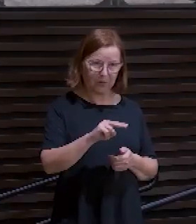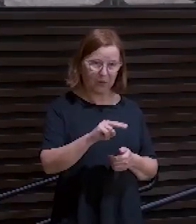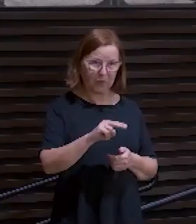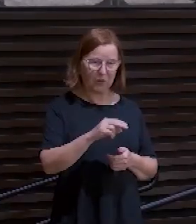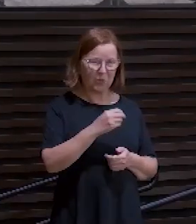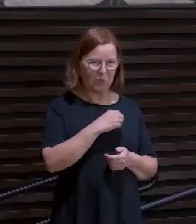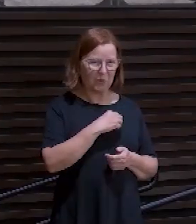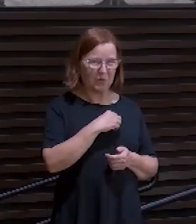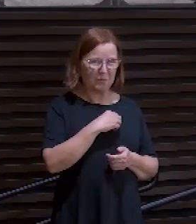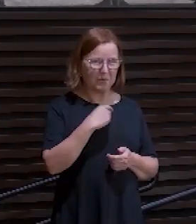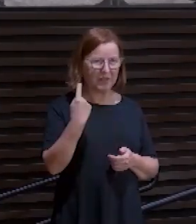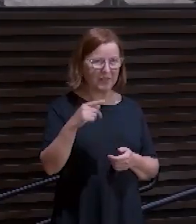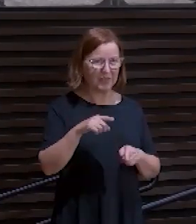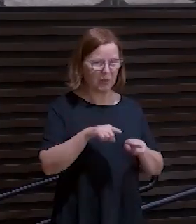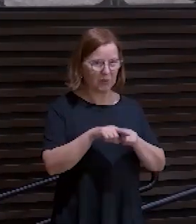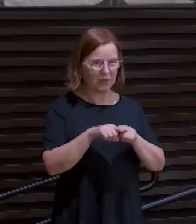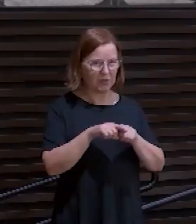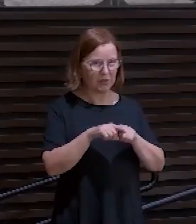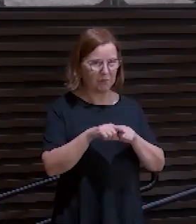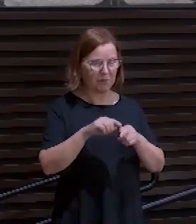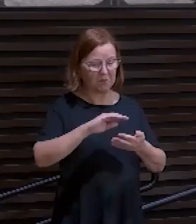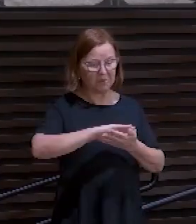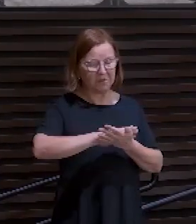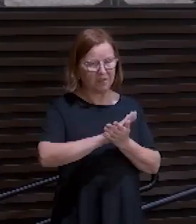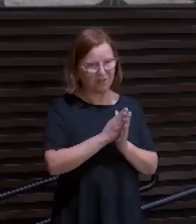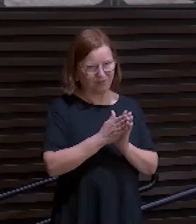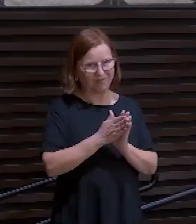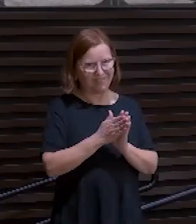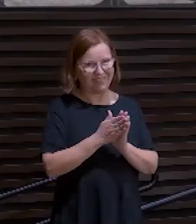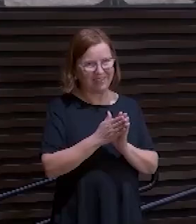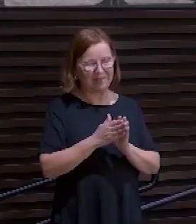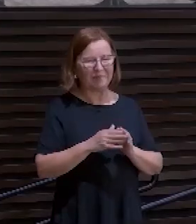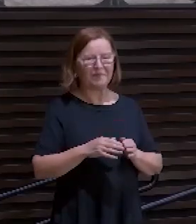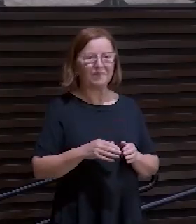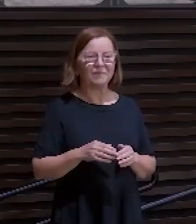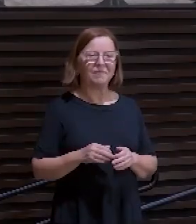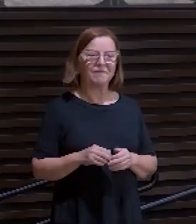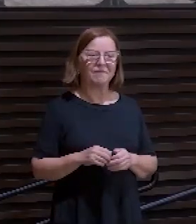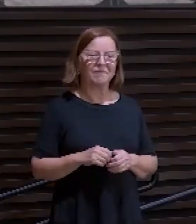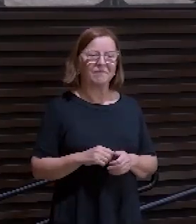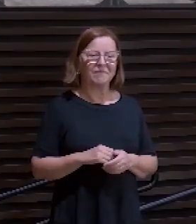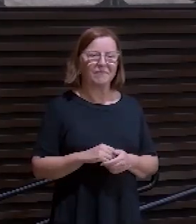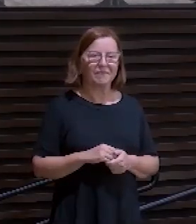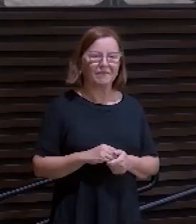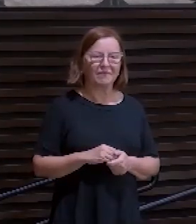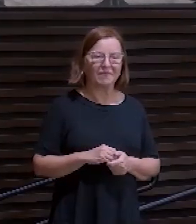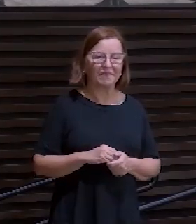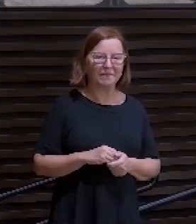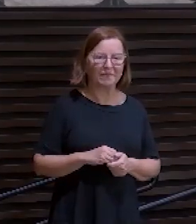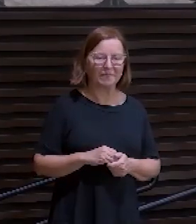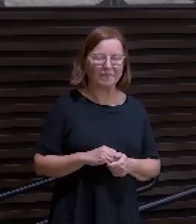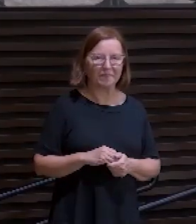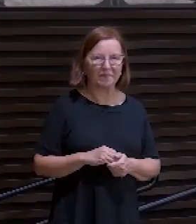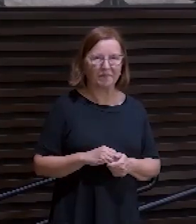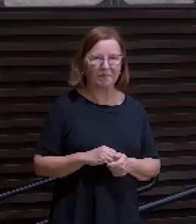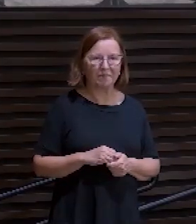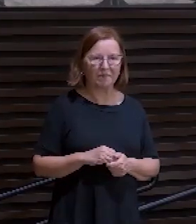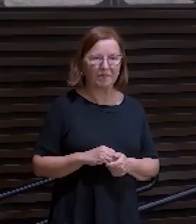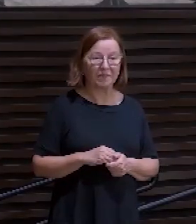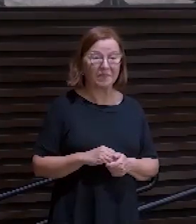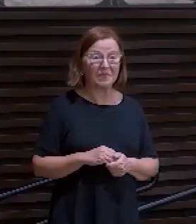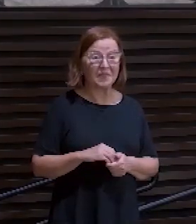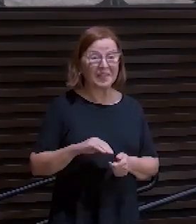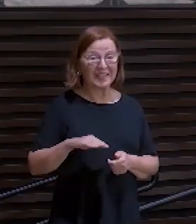casa desmoronarem naquele momento. O que é que ele faz no capítulo 45, verso 1?